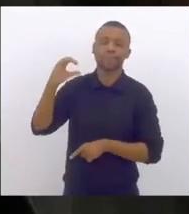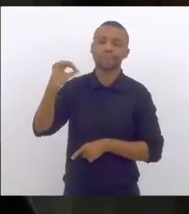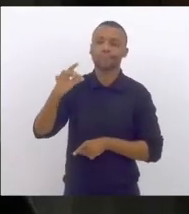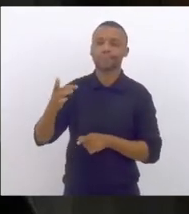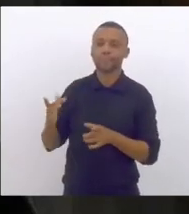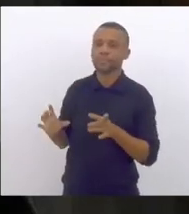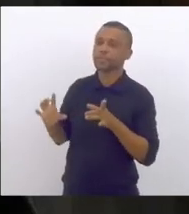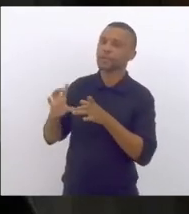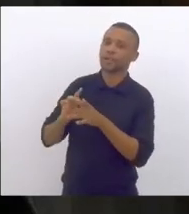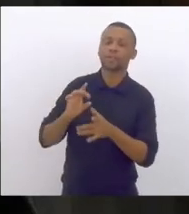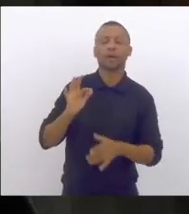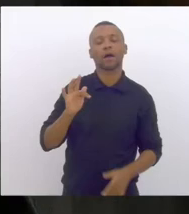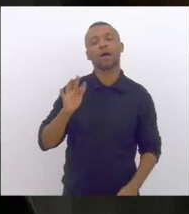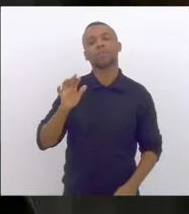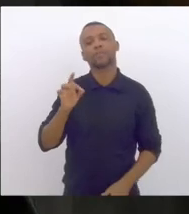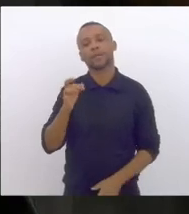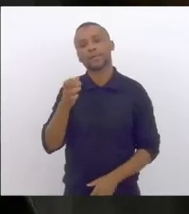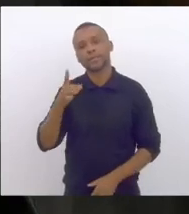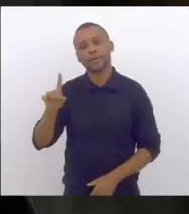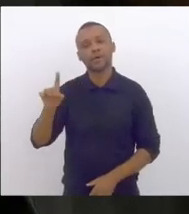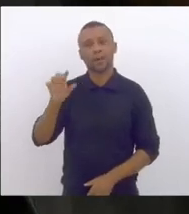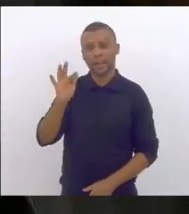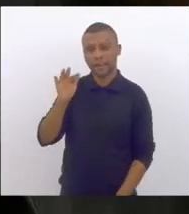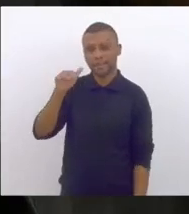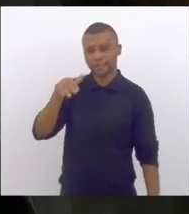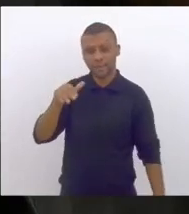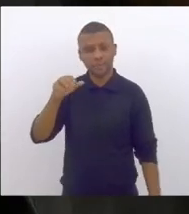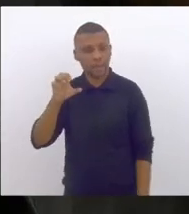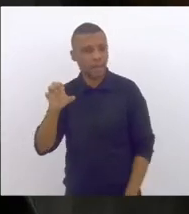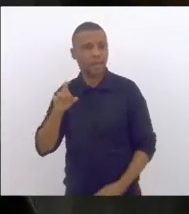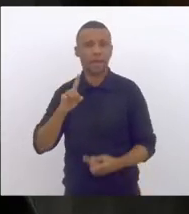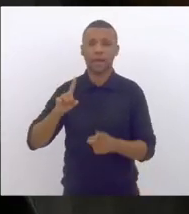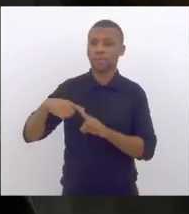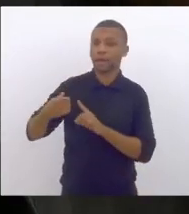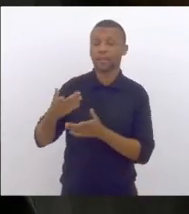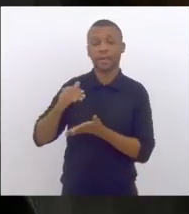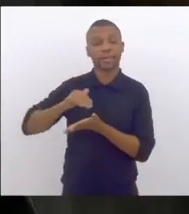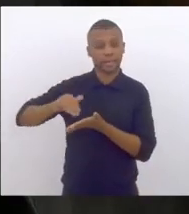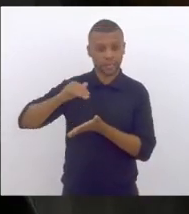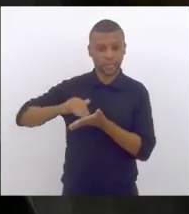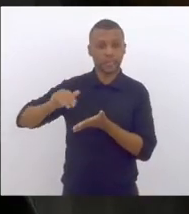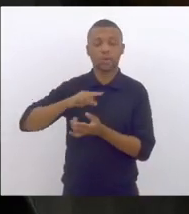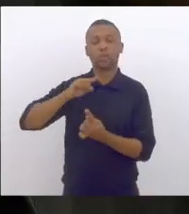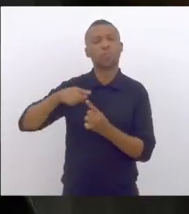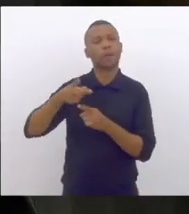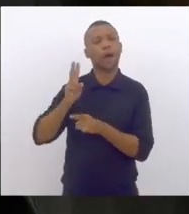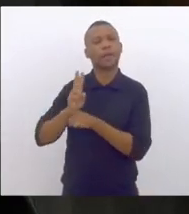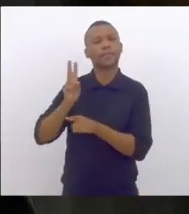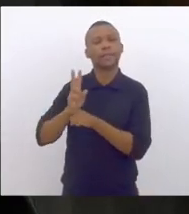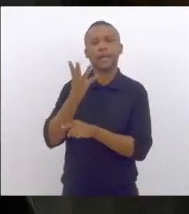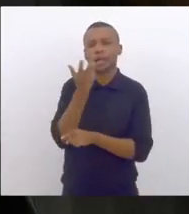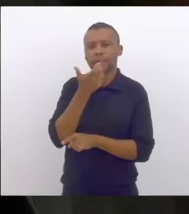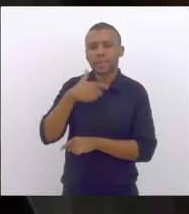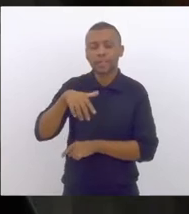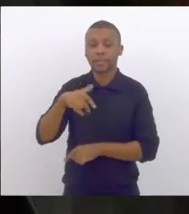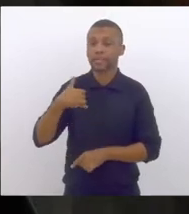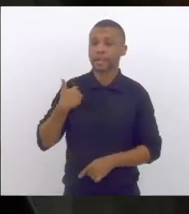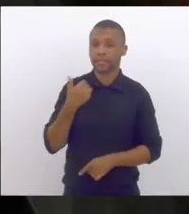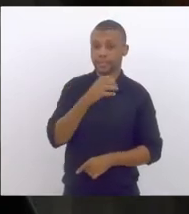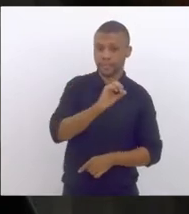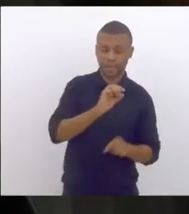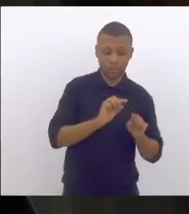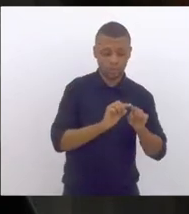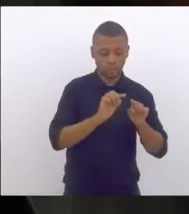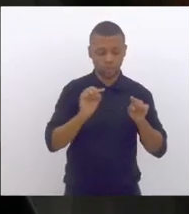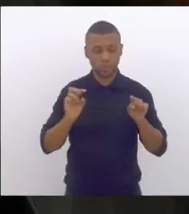Municipal de Educação e da Secretaria Municipal de Educação para atender crianças de 0 a 5 anos portanto